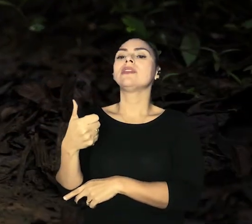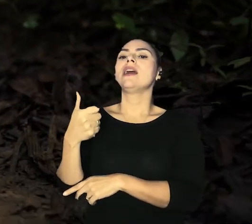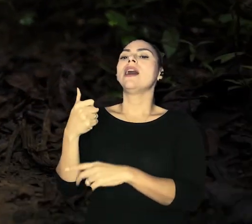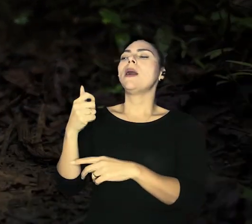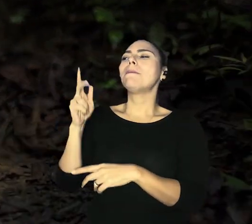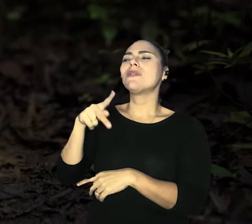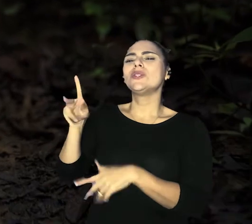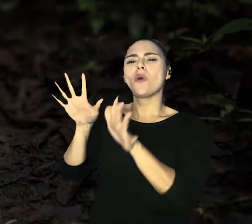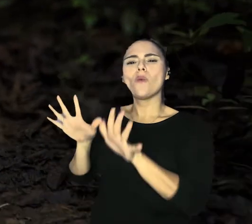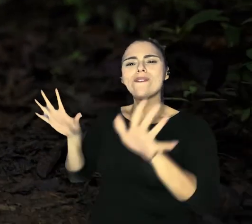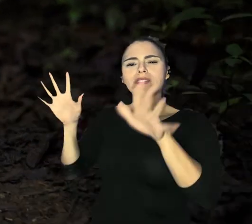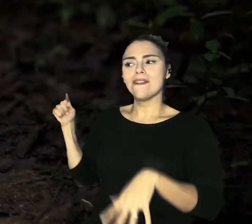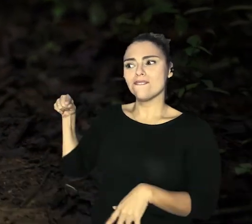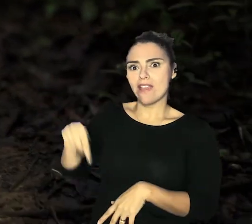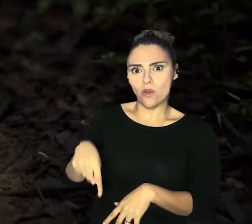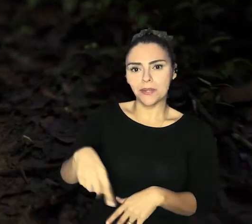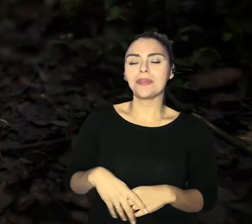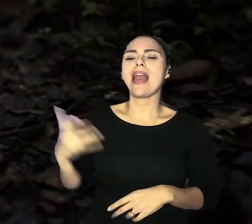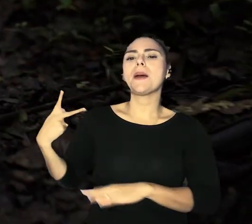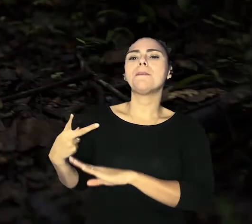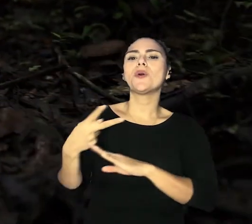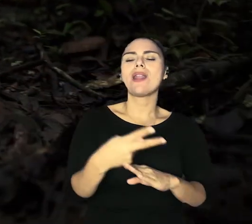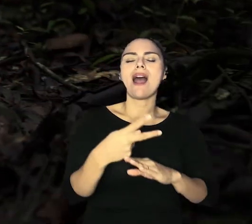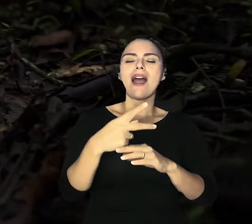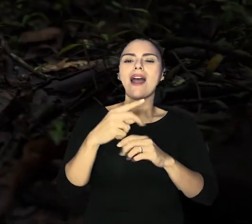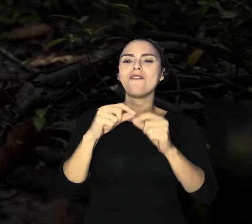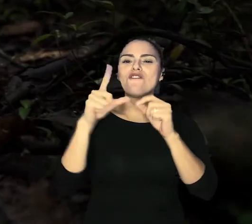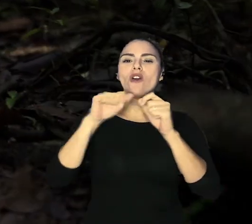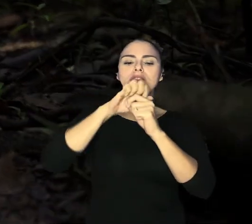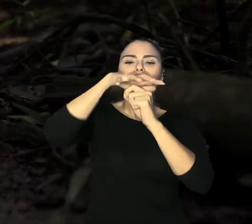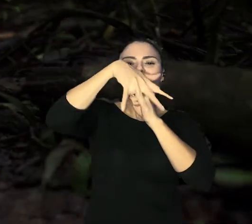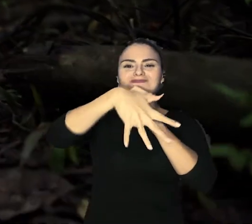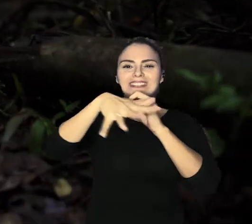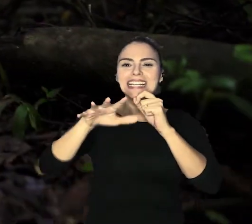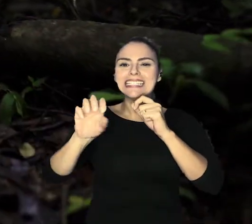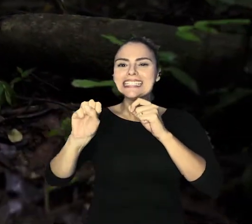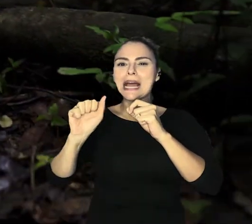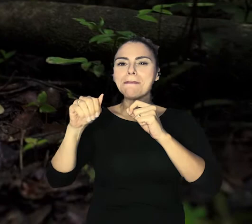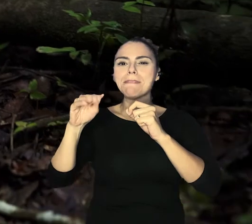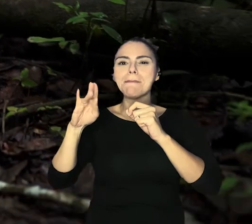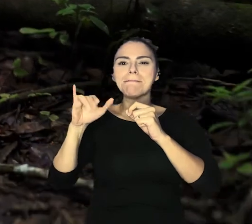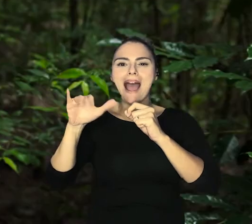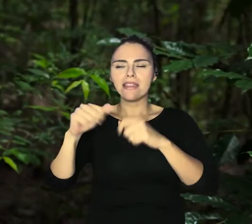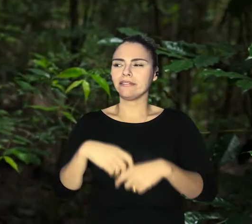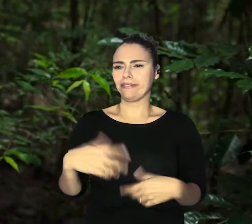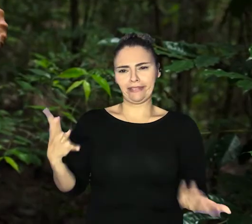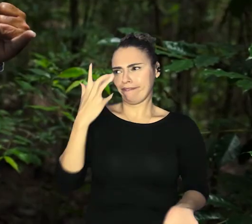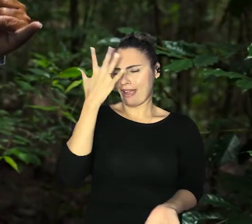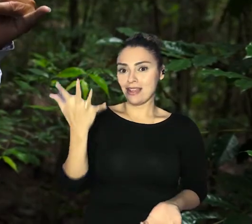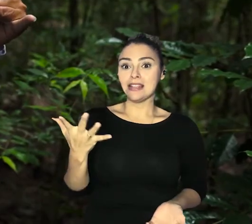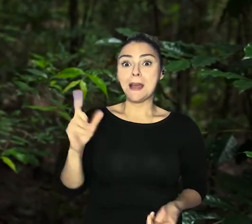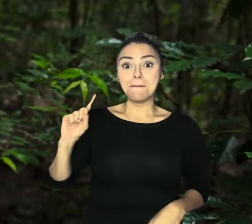da UFC. Ela veio procurar a samambaia. Logo em Samambaia. Aí eu digo, é muito fácil. Primeira